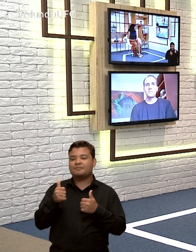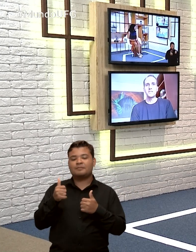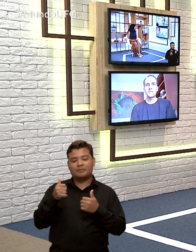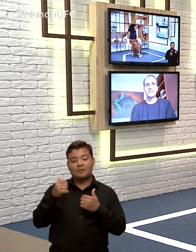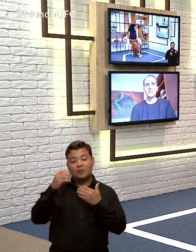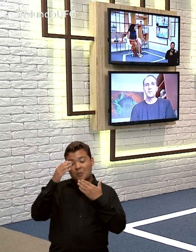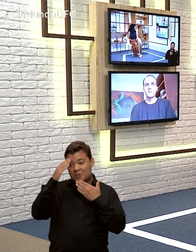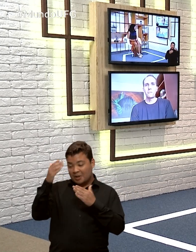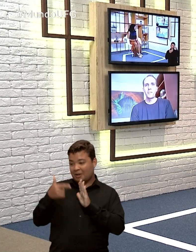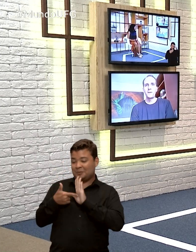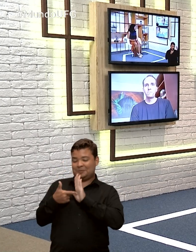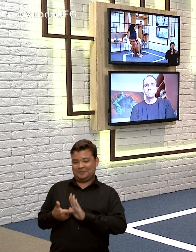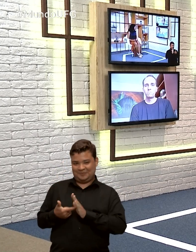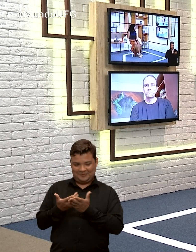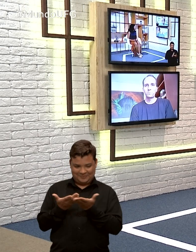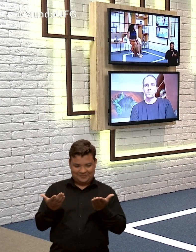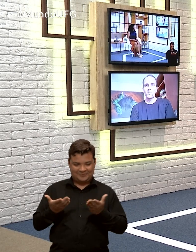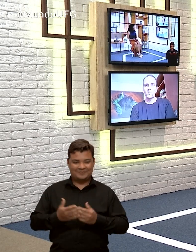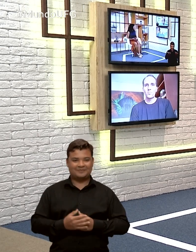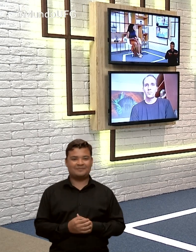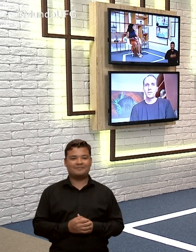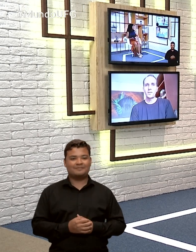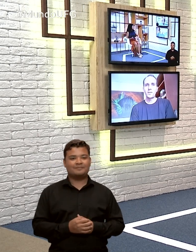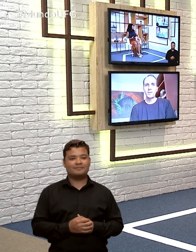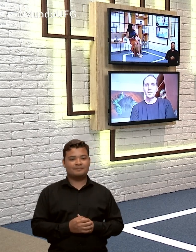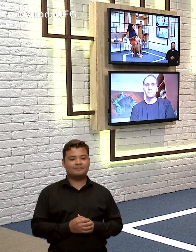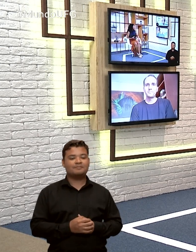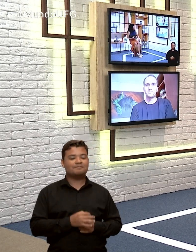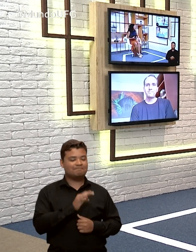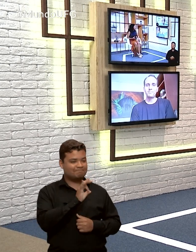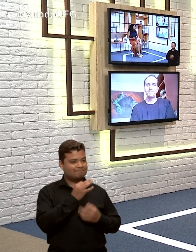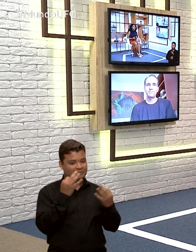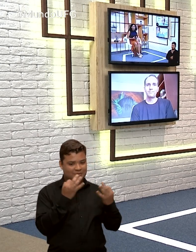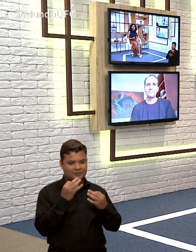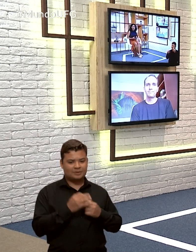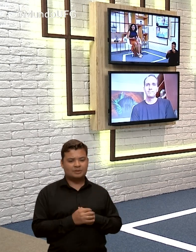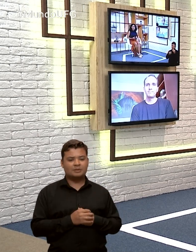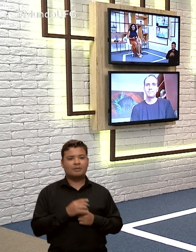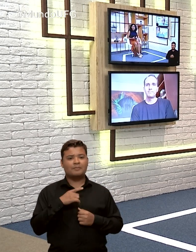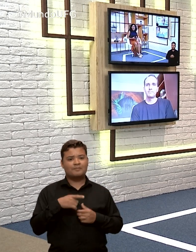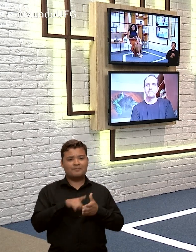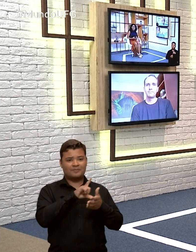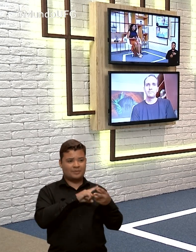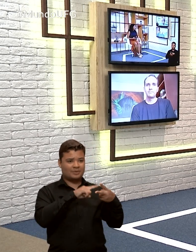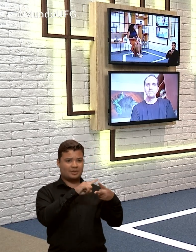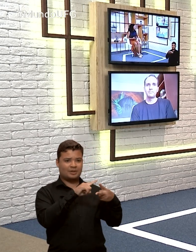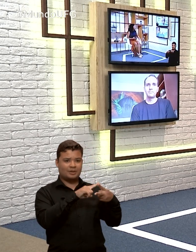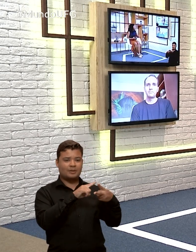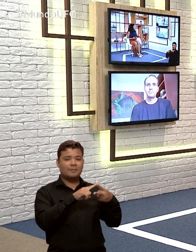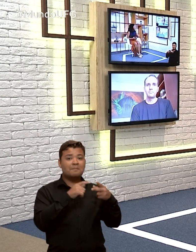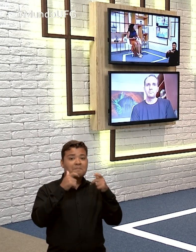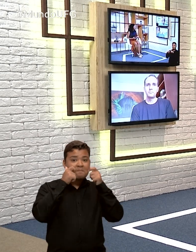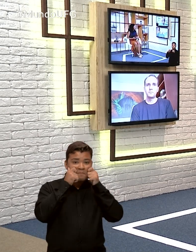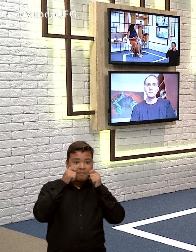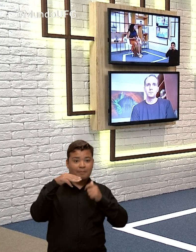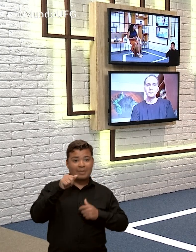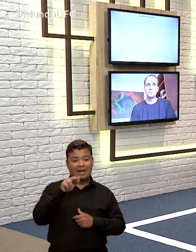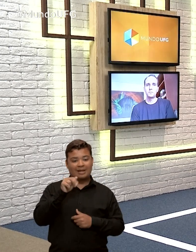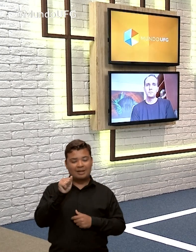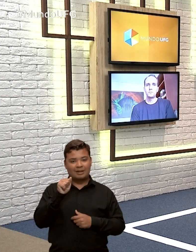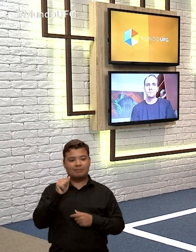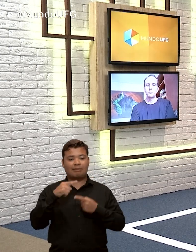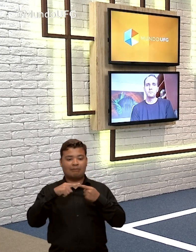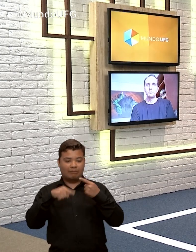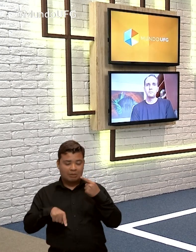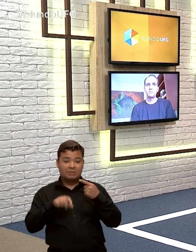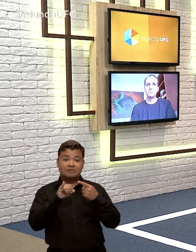pela apresentação aí. Perfeito. A gente estava aqui com a professora Mariá também, mas caso ela volte, a gente fala